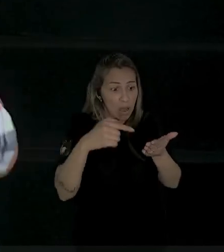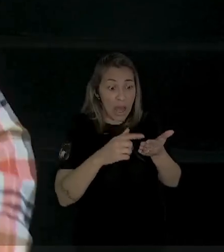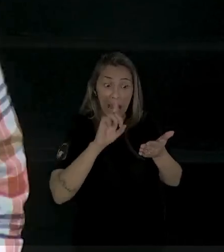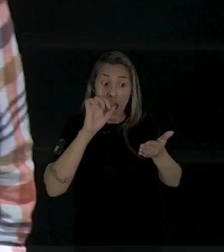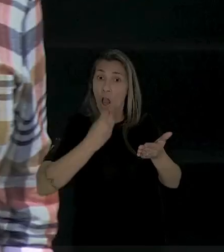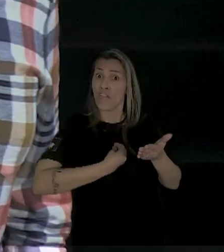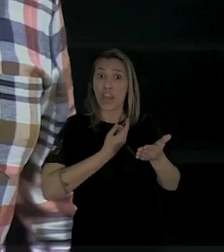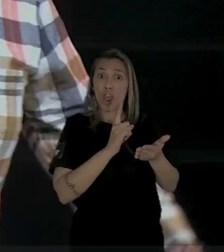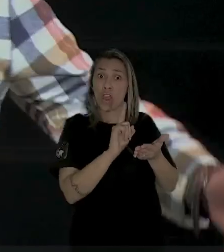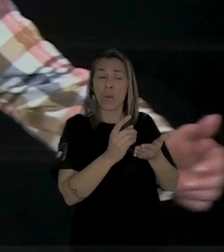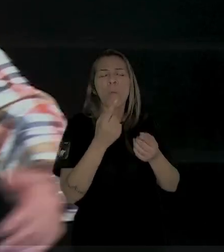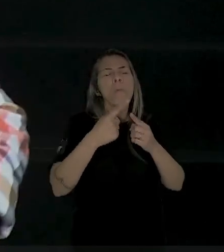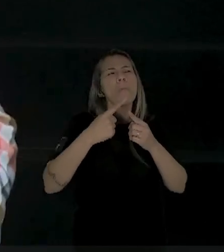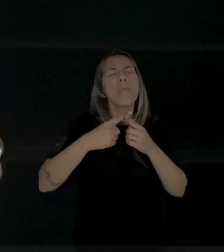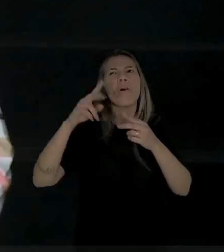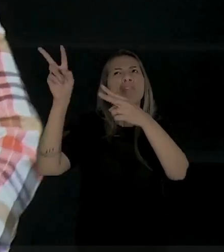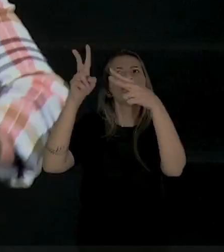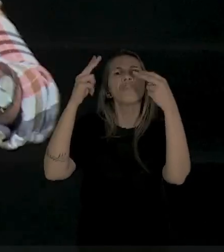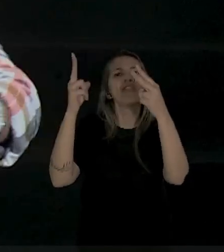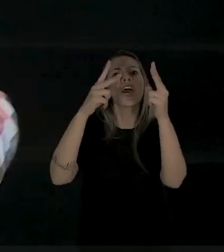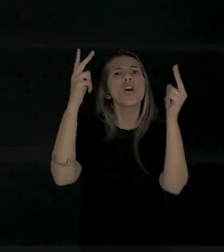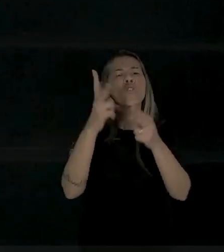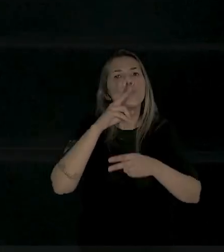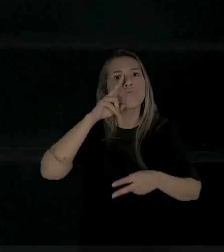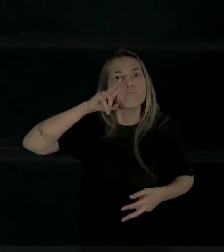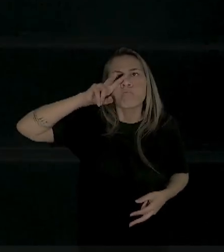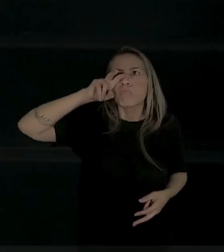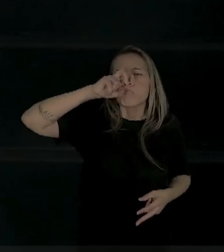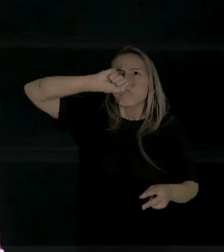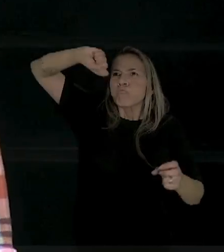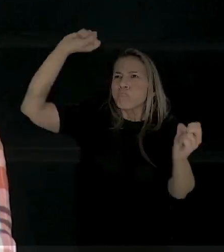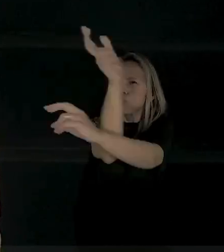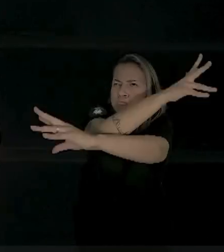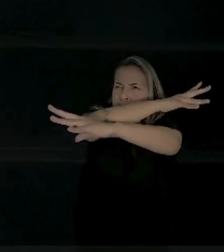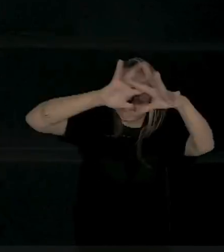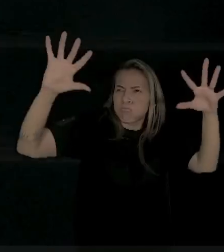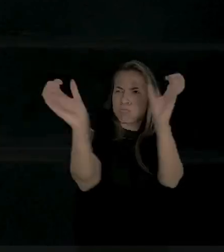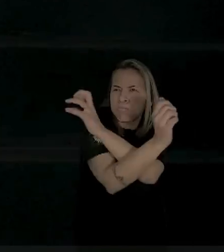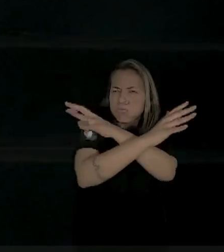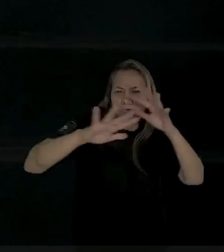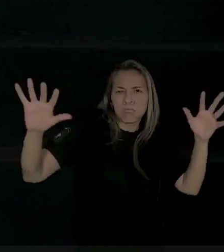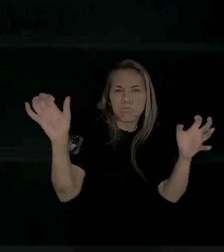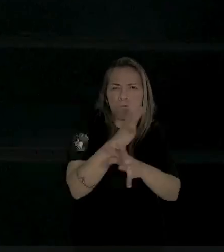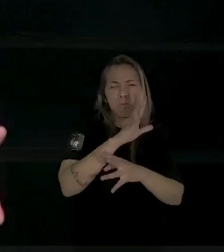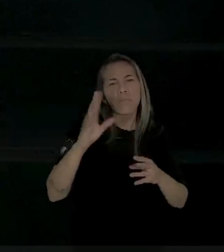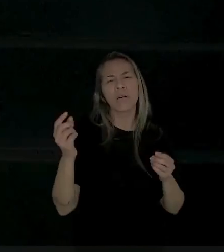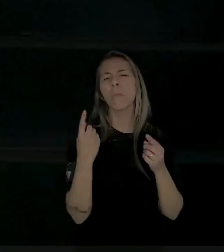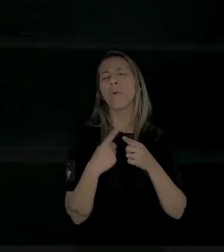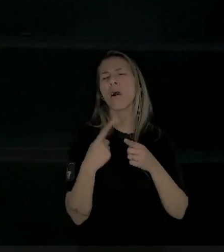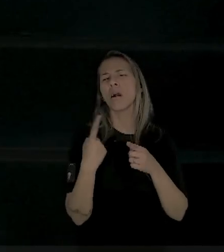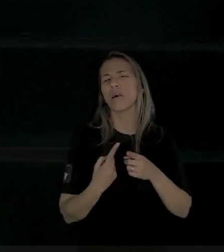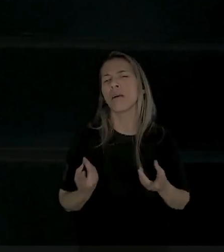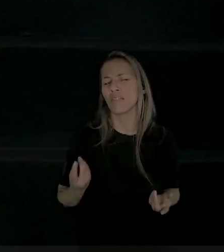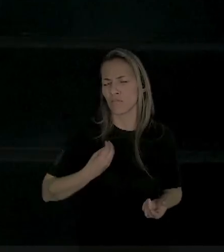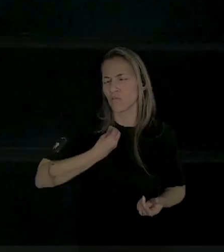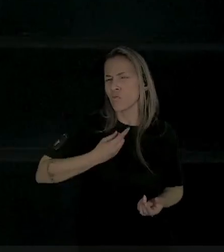Mas por que que Deus manda um vento tão feroz e não está lá? Para quê? O que Deus quer ensinar para Elias?